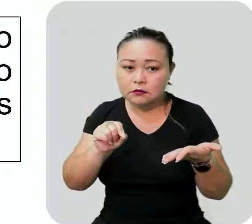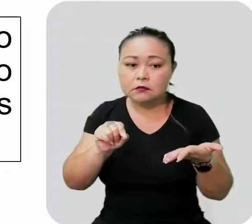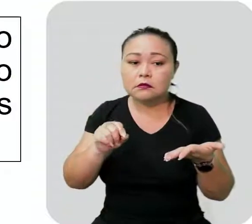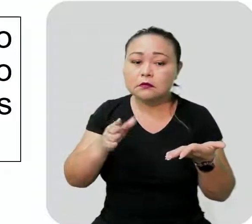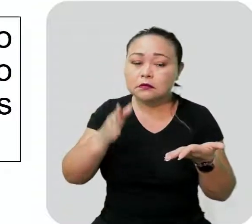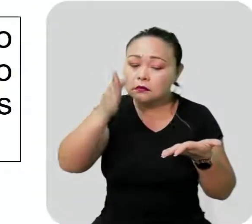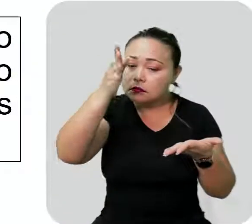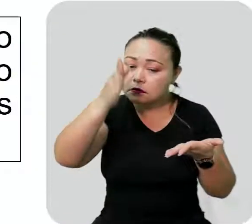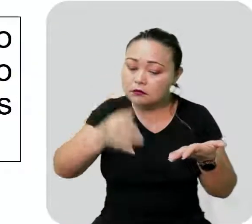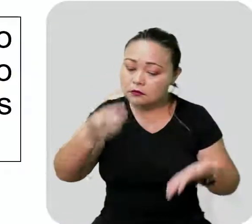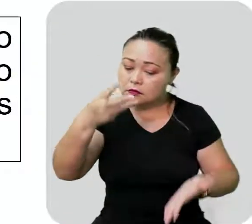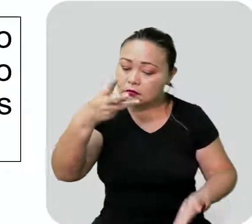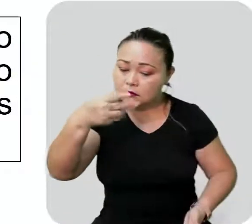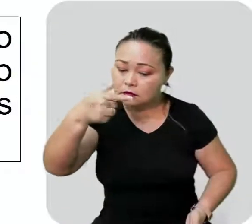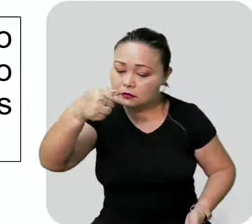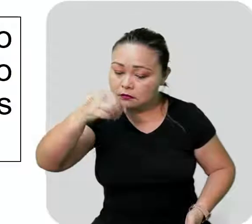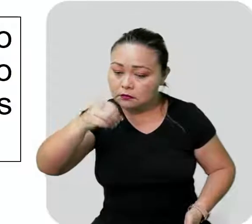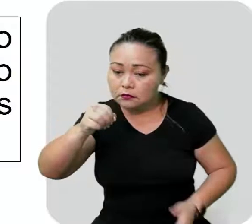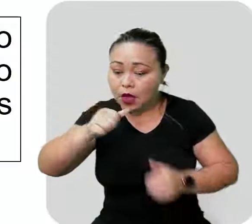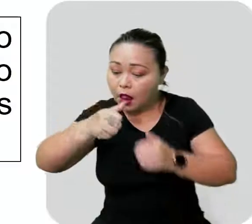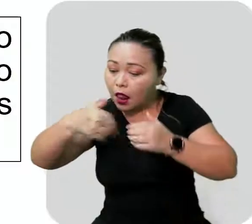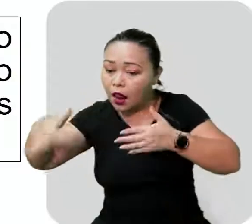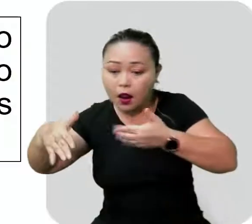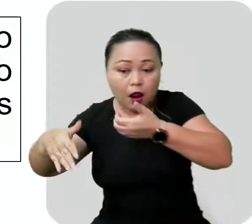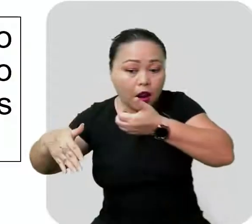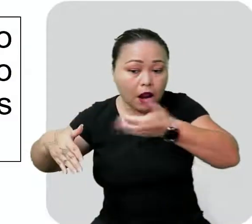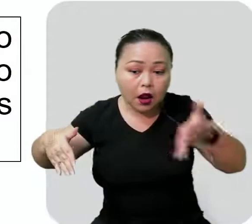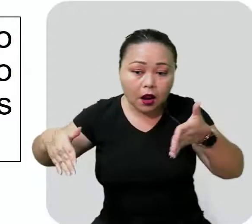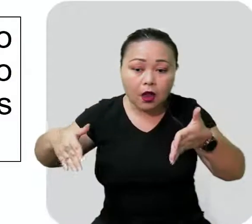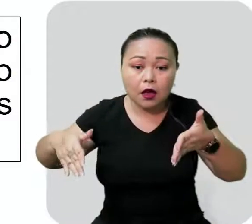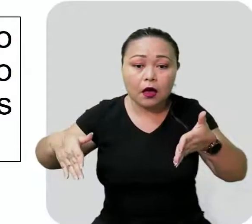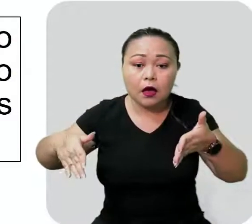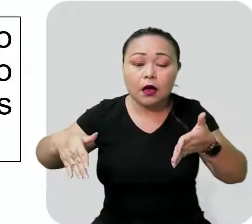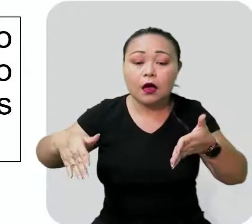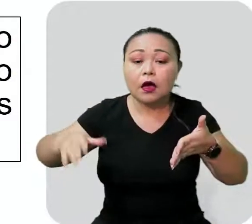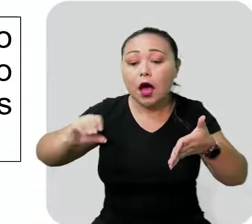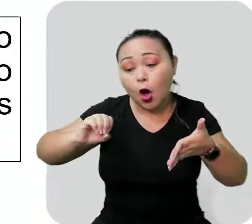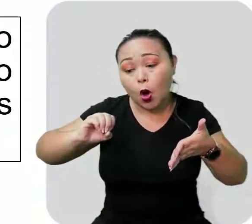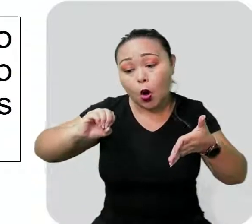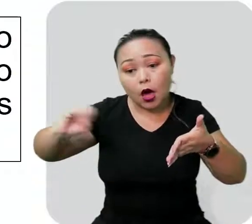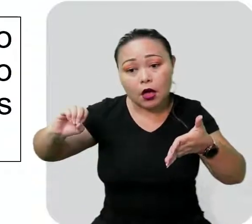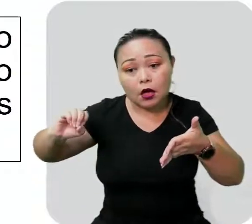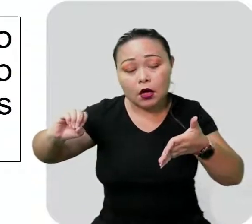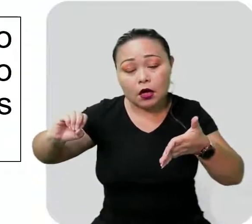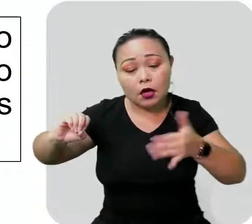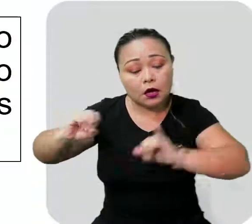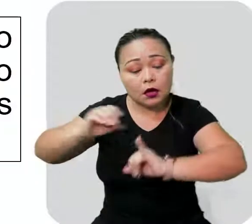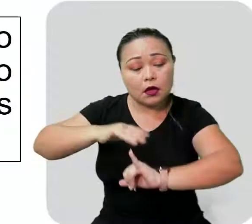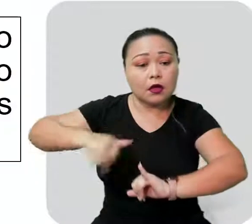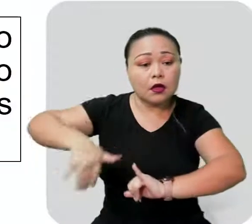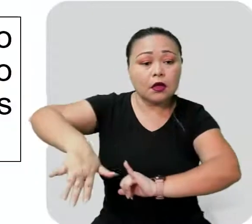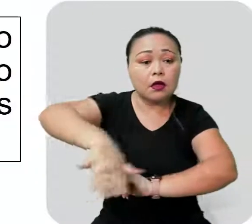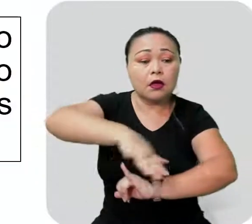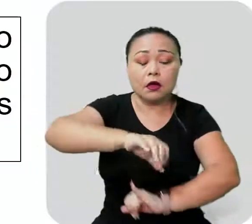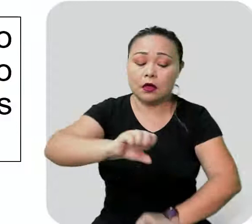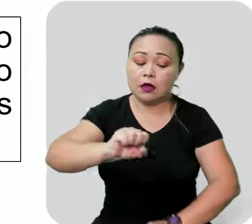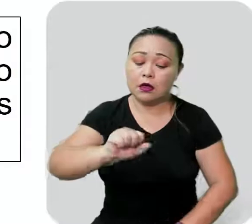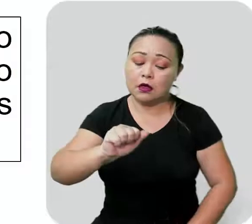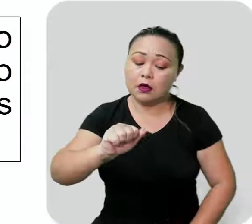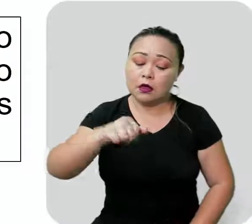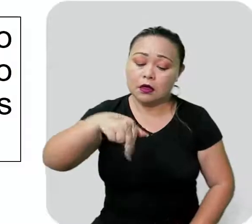meridiano 370 Léguas e o este da Ilha de